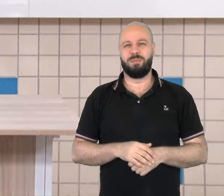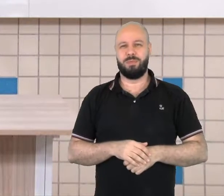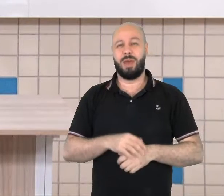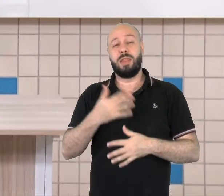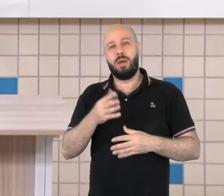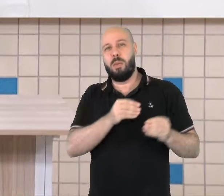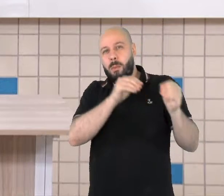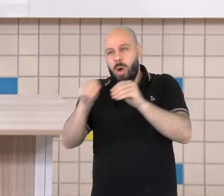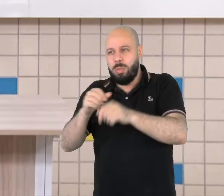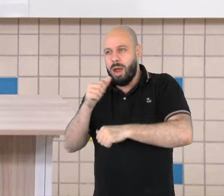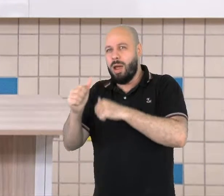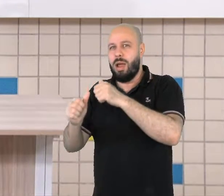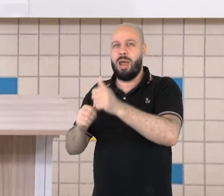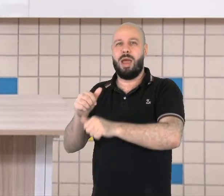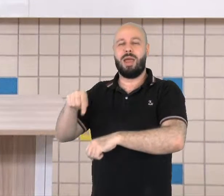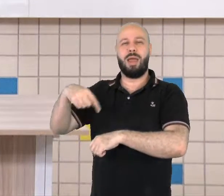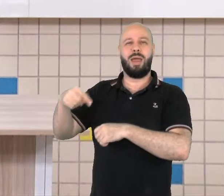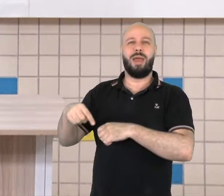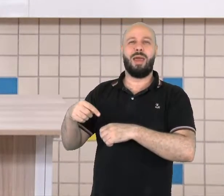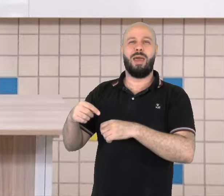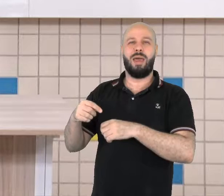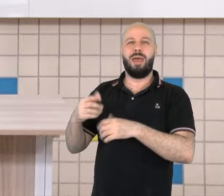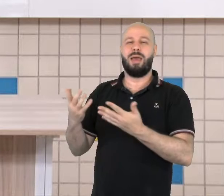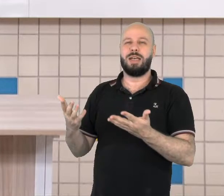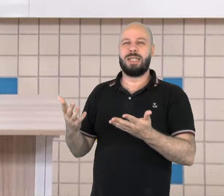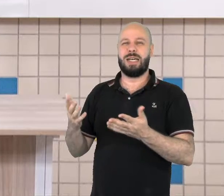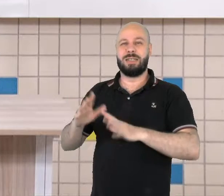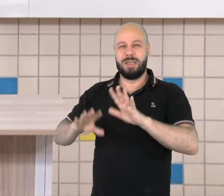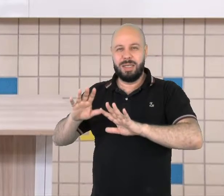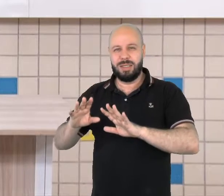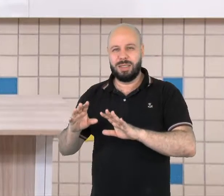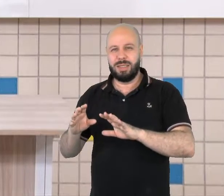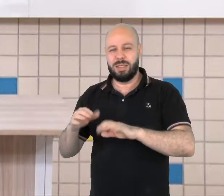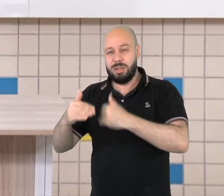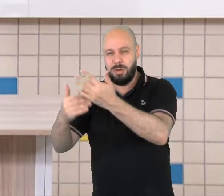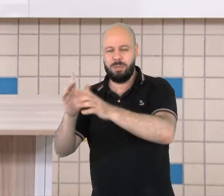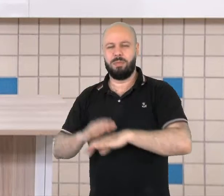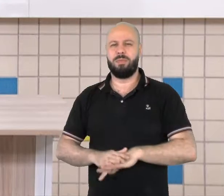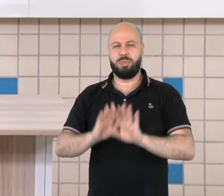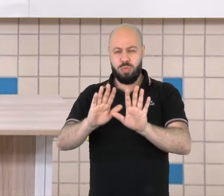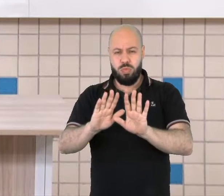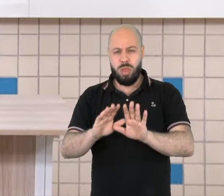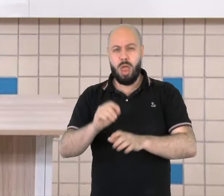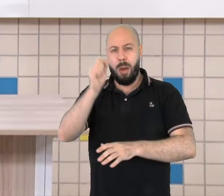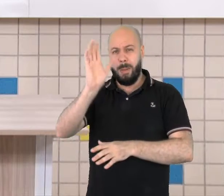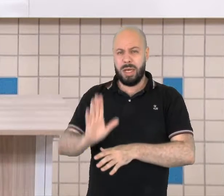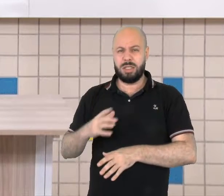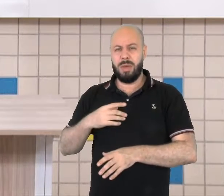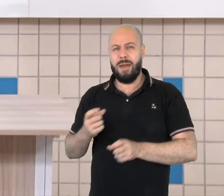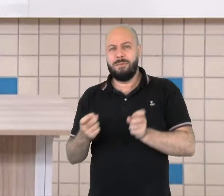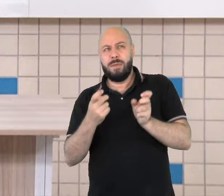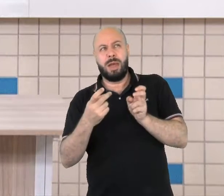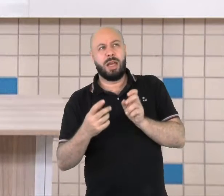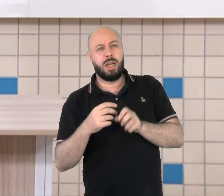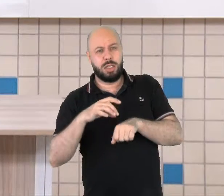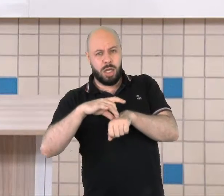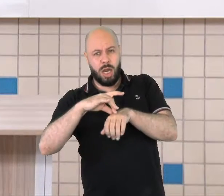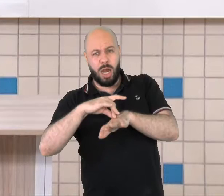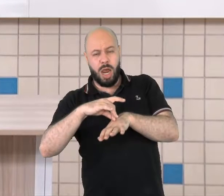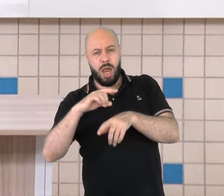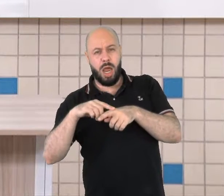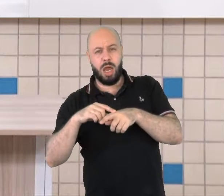Brasil, ele vende tanto commodity, tanta soja, tanta carne para esses países, por quê? Eles precisam de